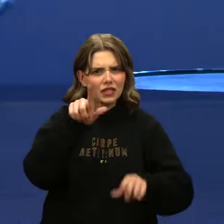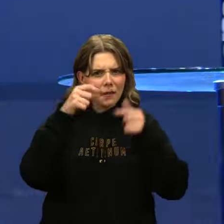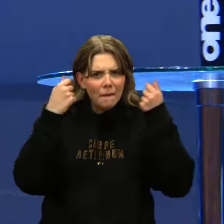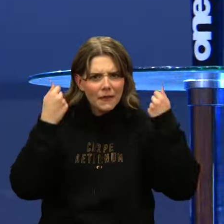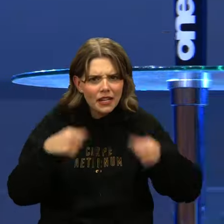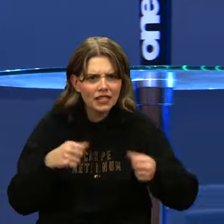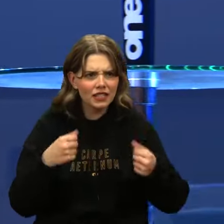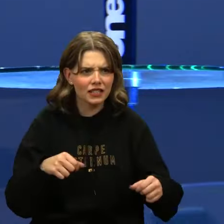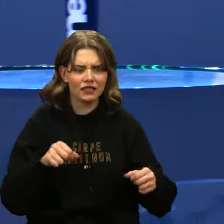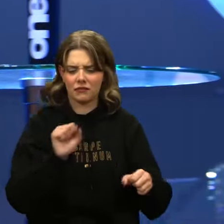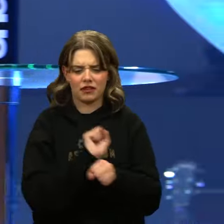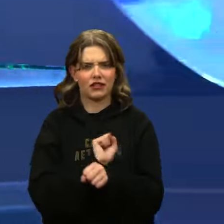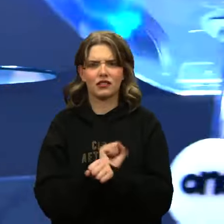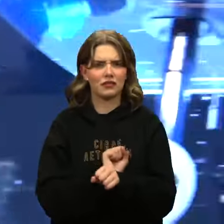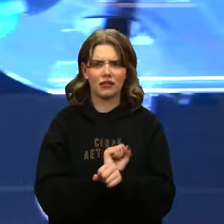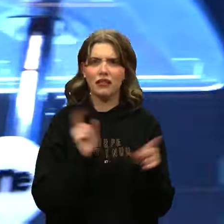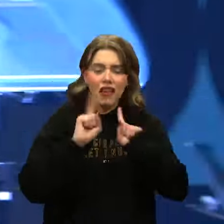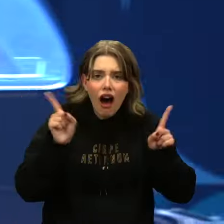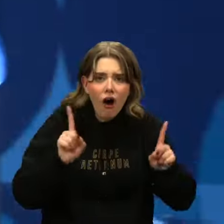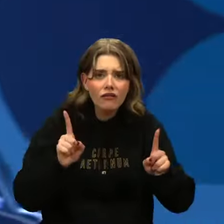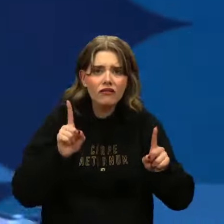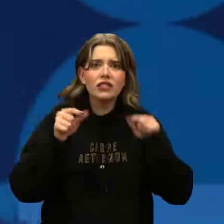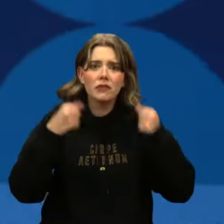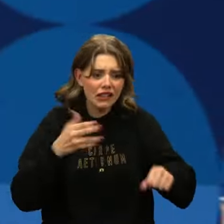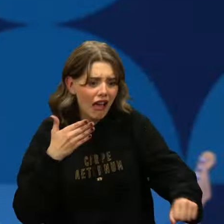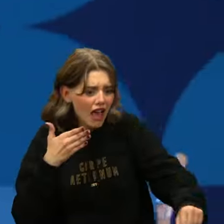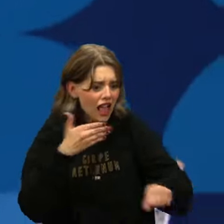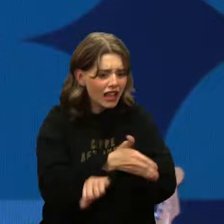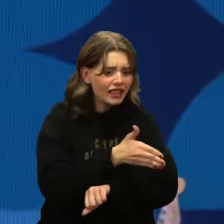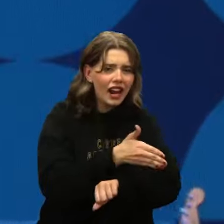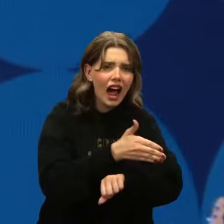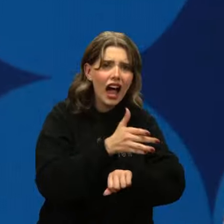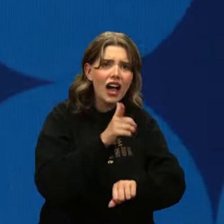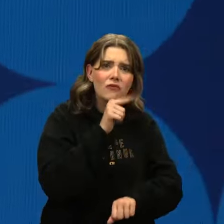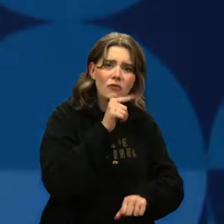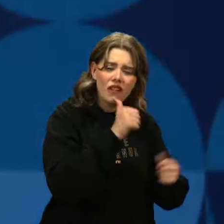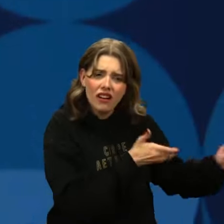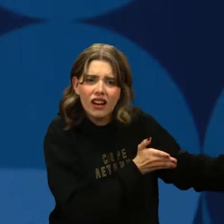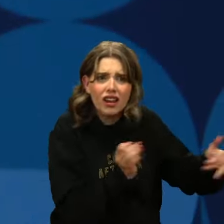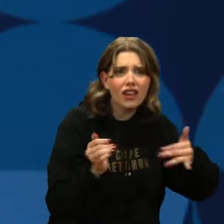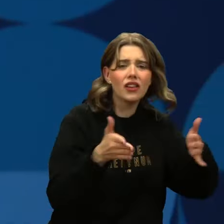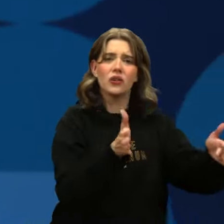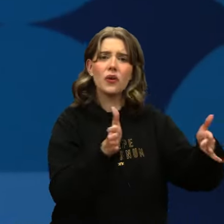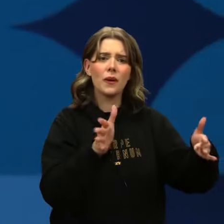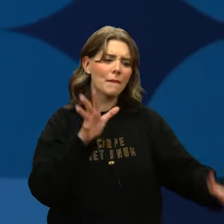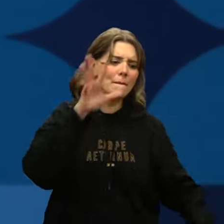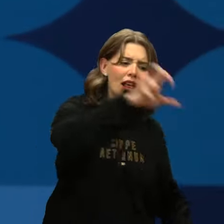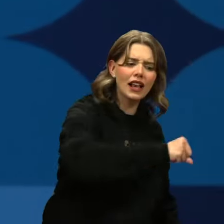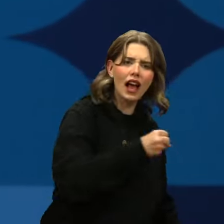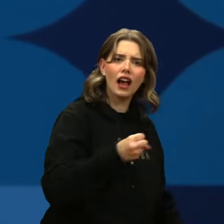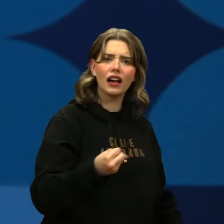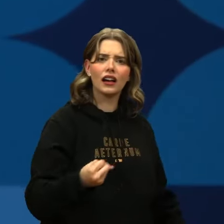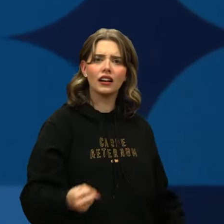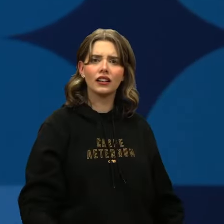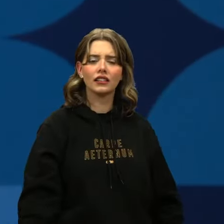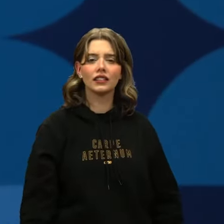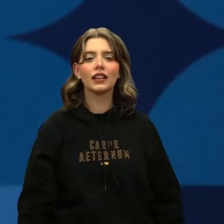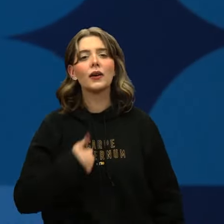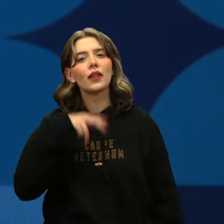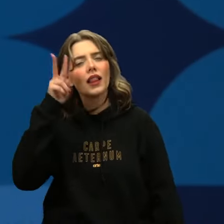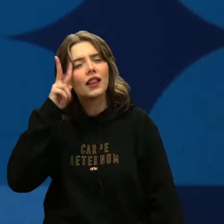sair da margem. Você precisa sair do lugar passivo e se lançar. Eu me lembro de uma